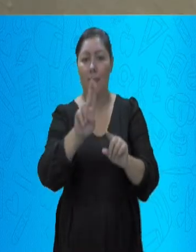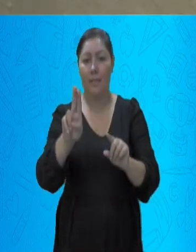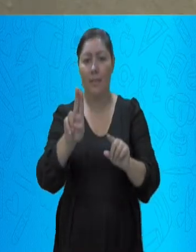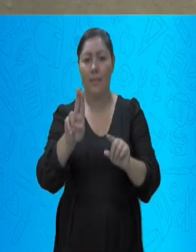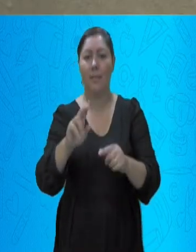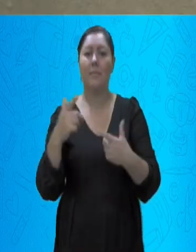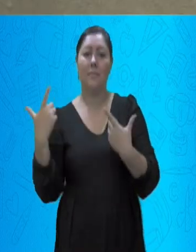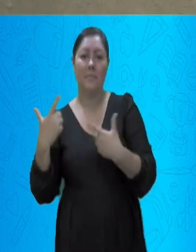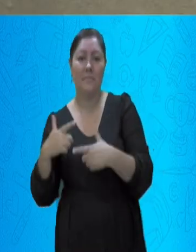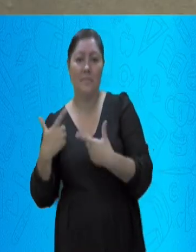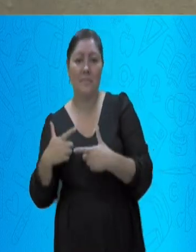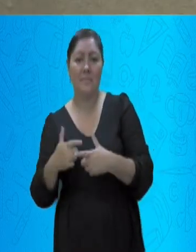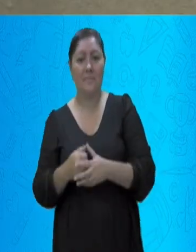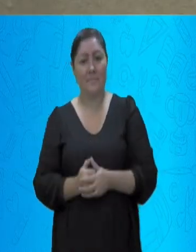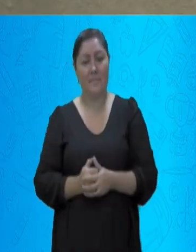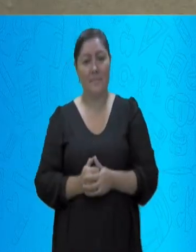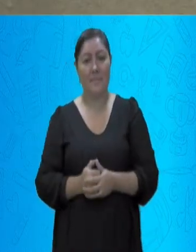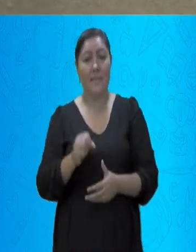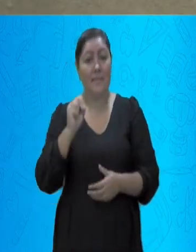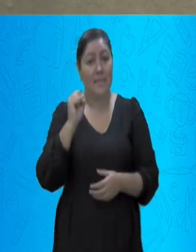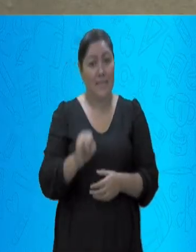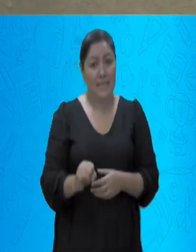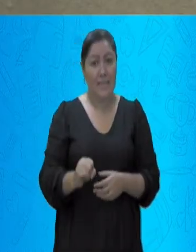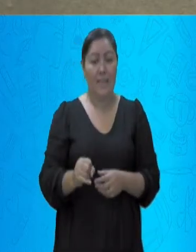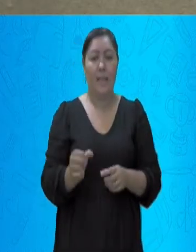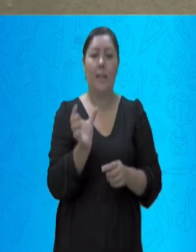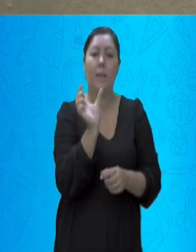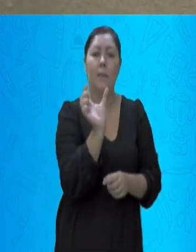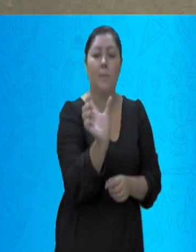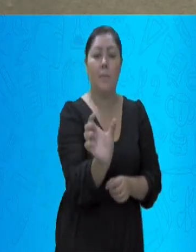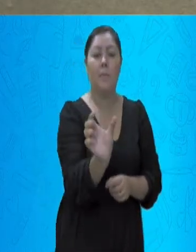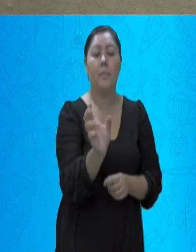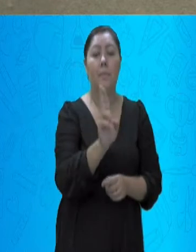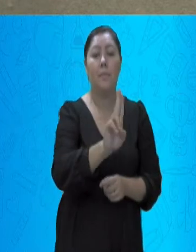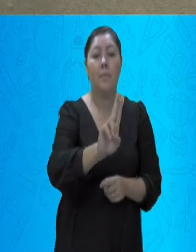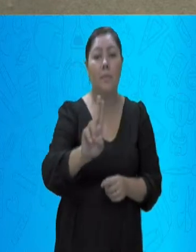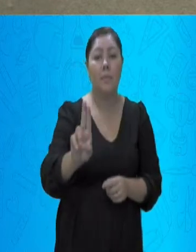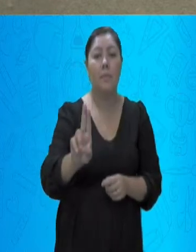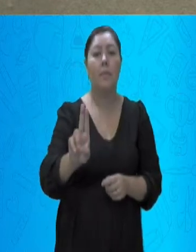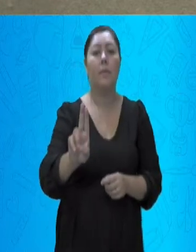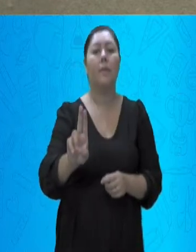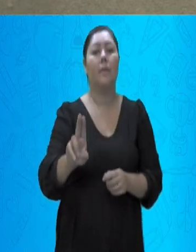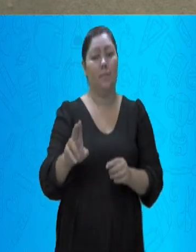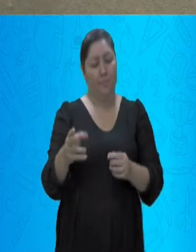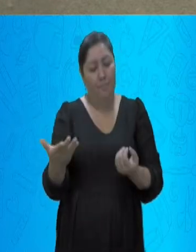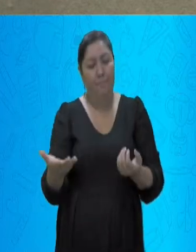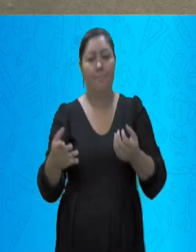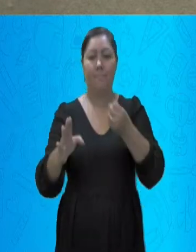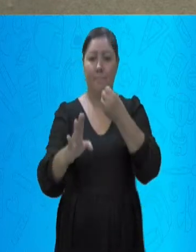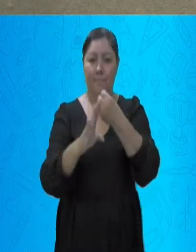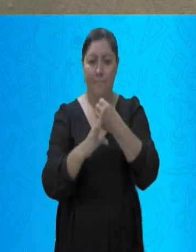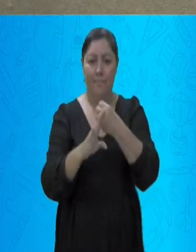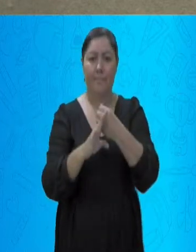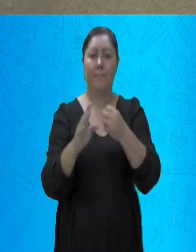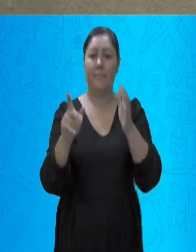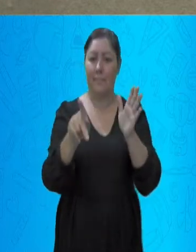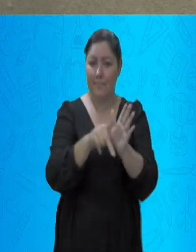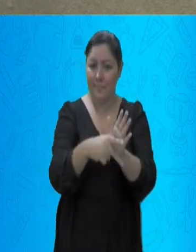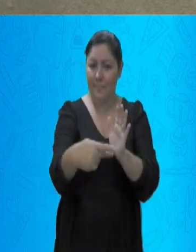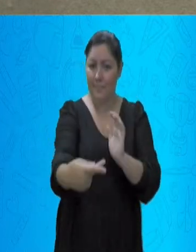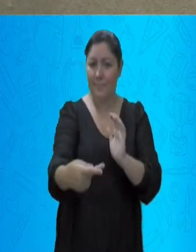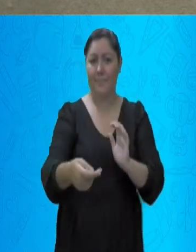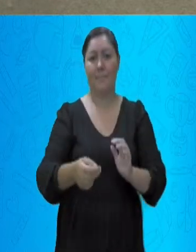substantivo próprio. Tá vendo? Ó, cachorro, tá falando de uma espécie de animal. Dog